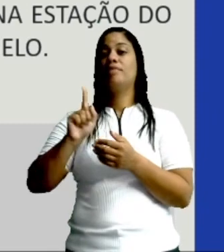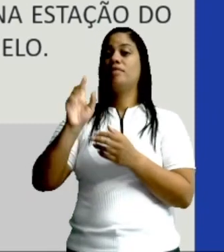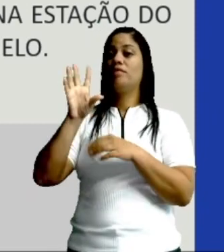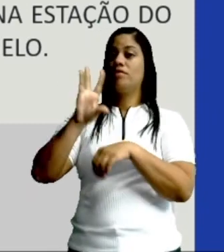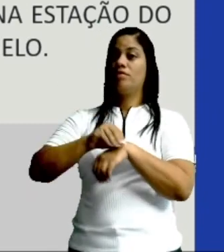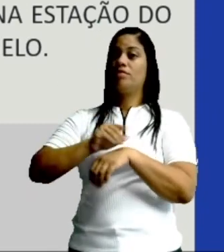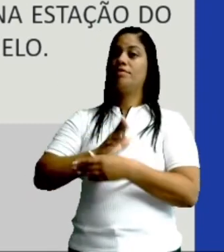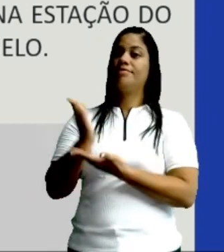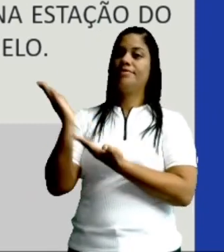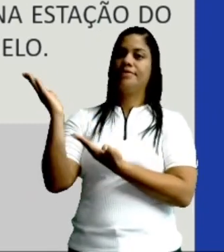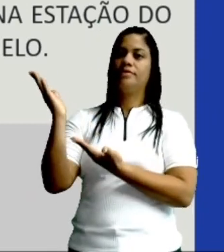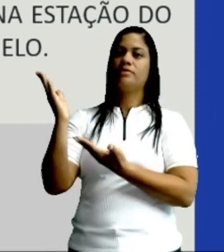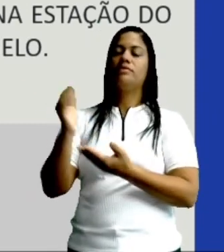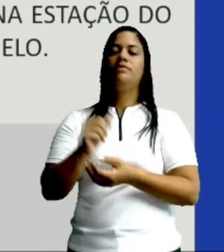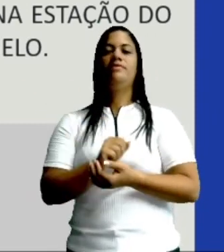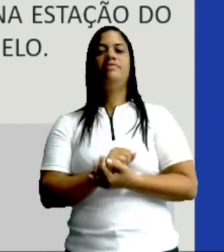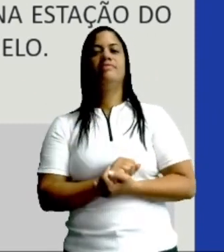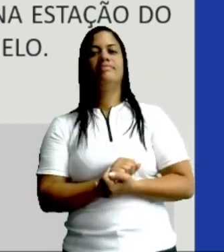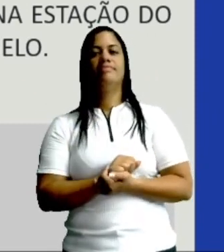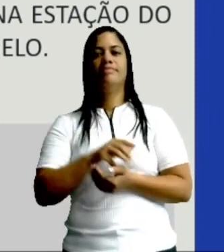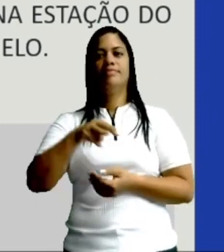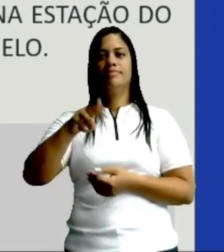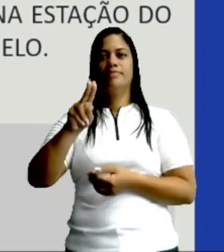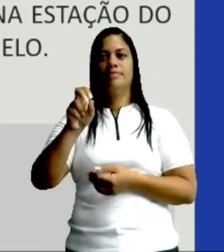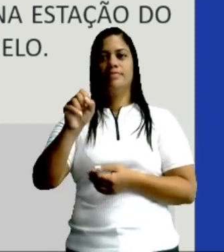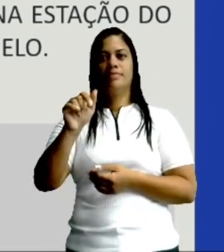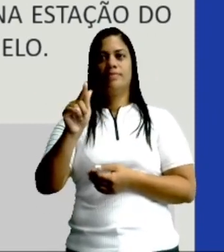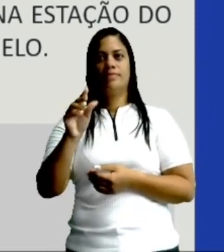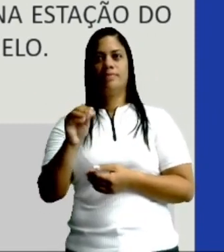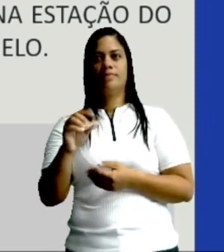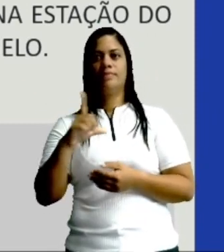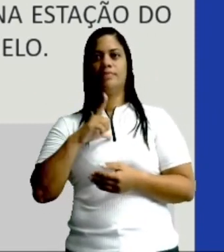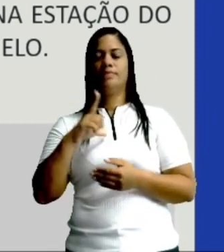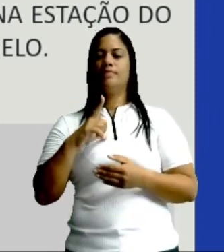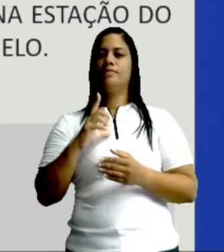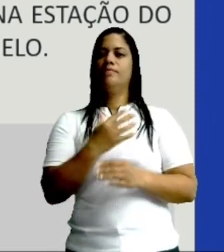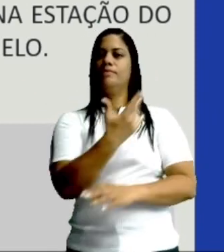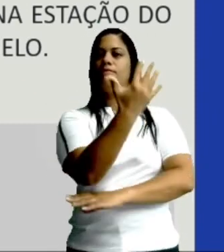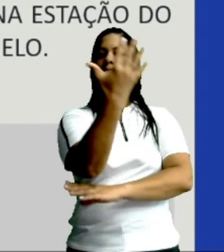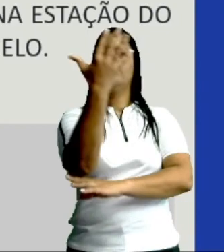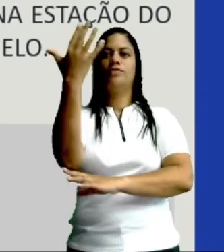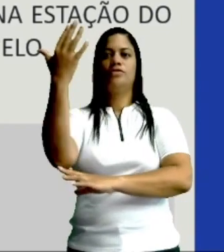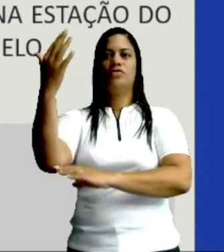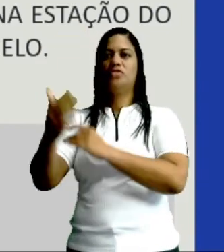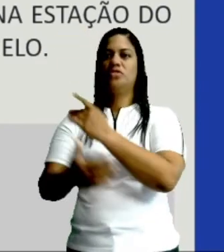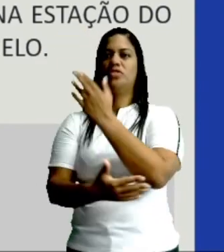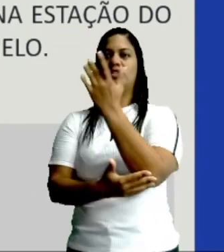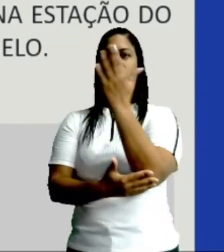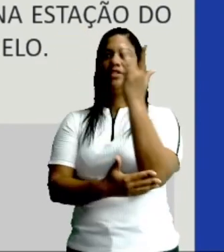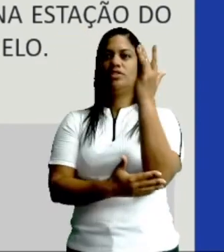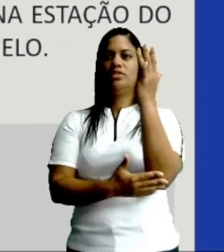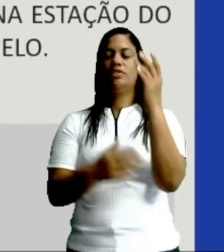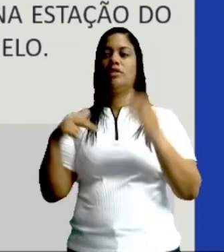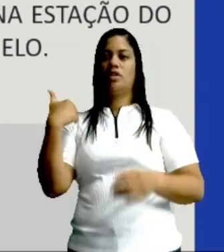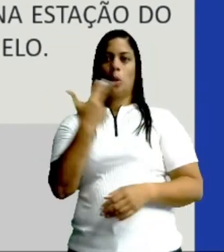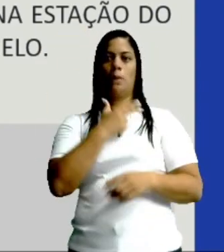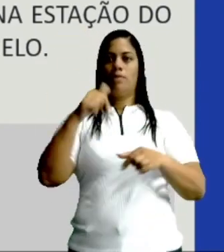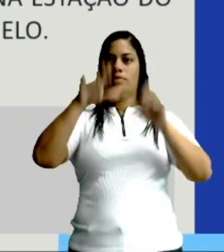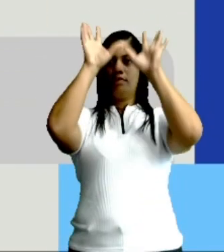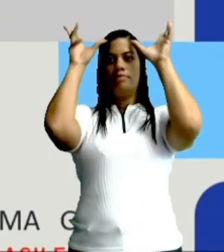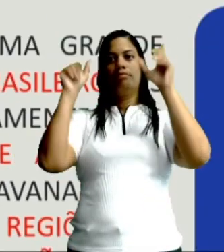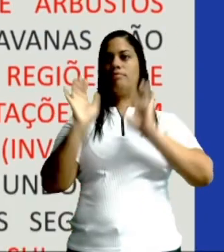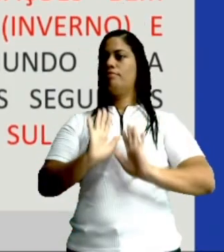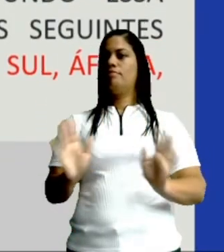está vendo na foto, é basicamente musgo e lincres. Você não vai ter uma floresta frondosa como na nossa floresta